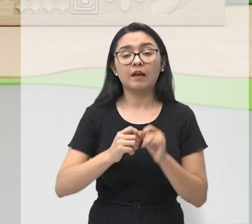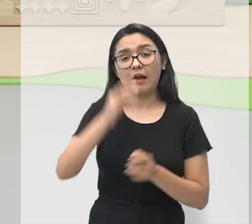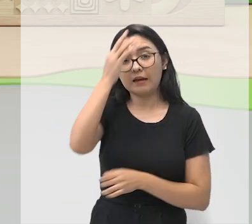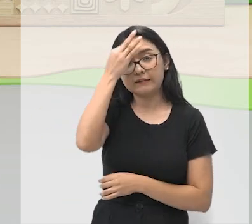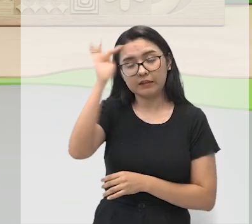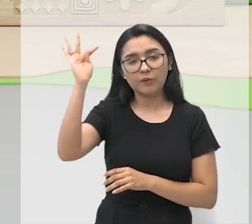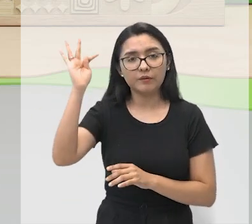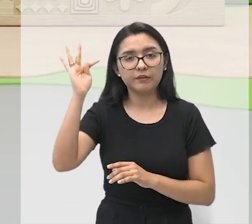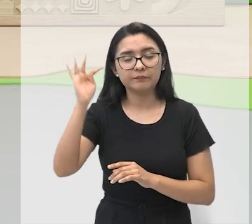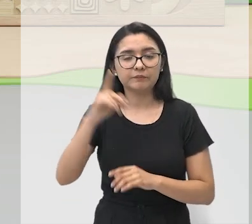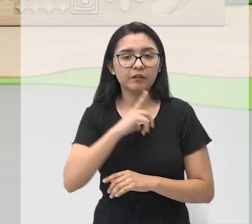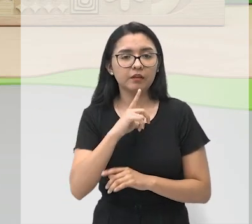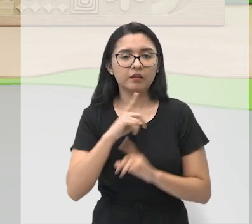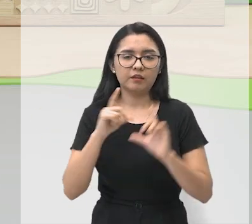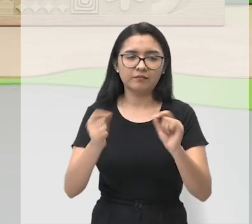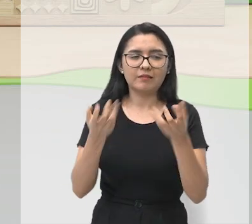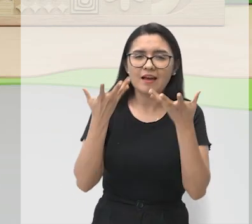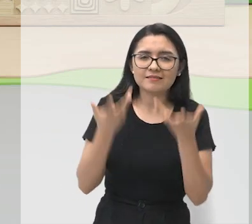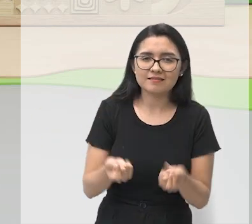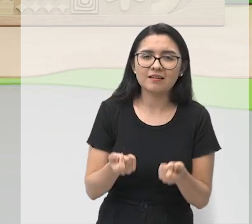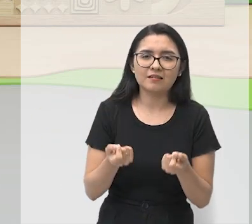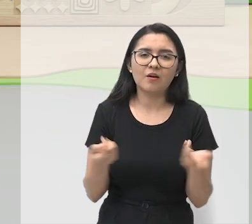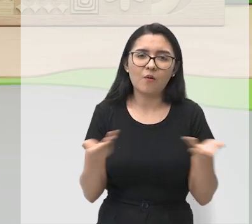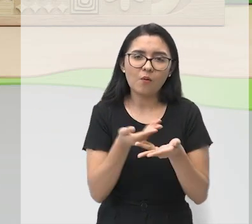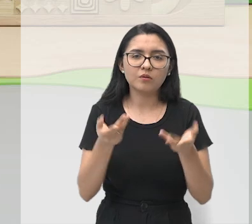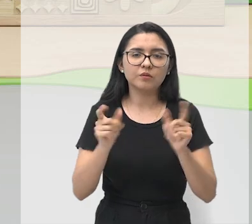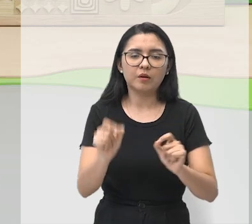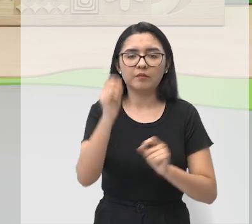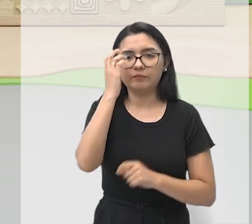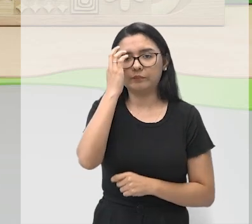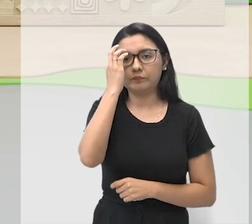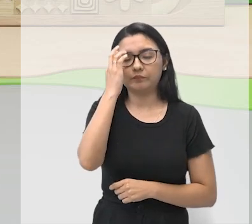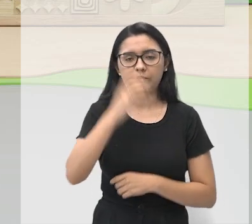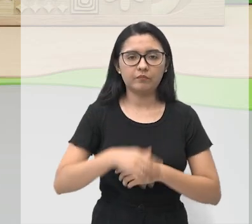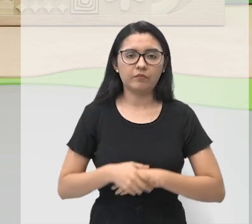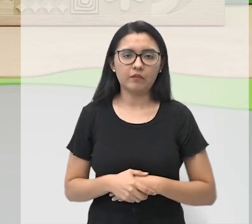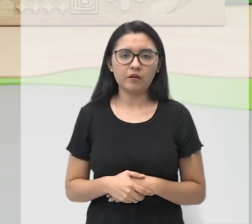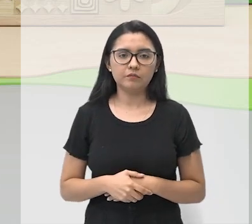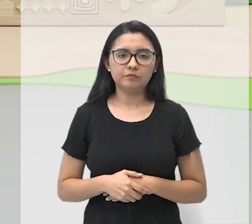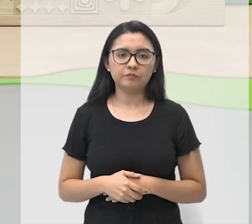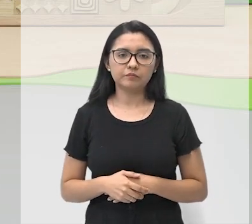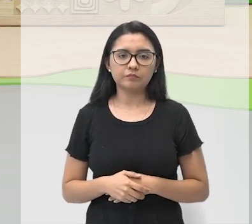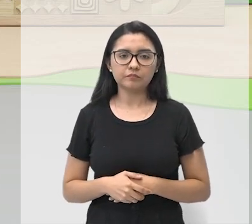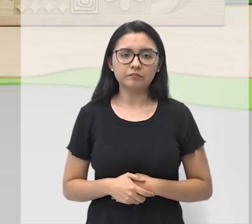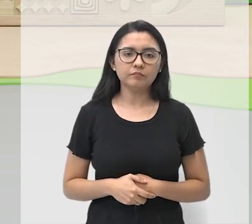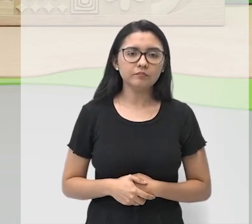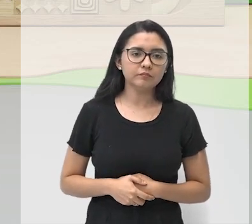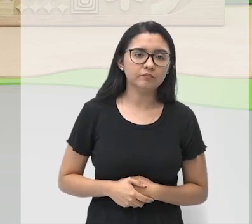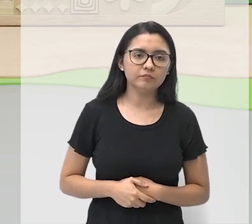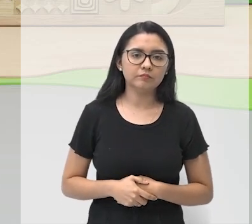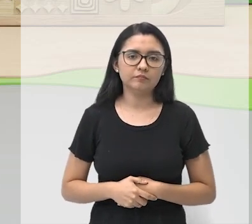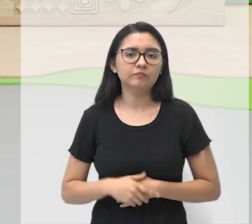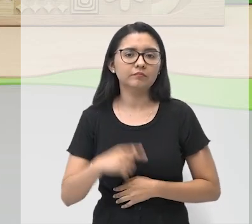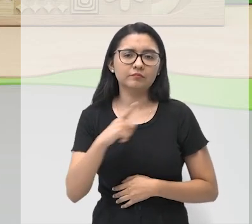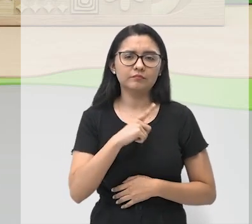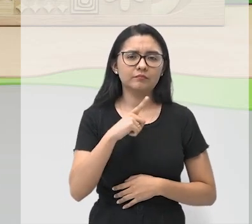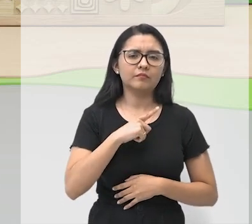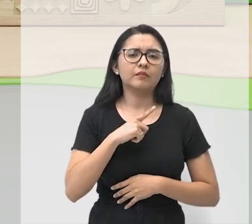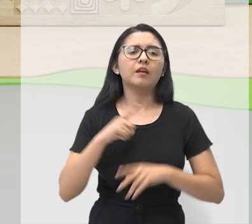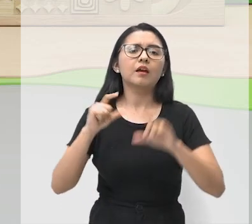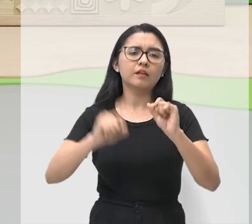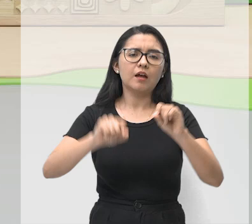mais aceita atualmente é a de que uma grande nuvem